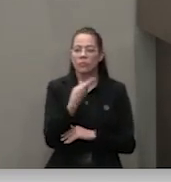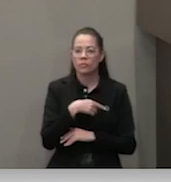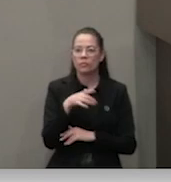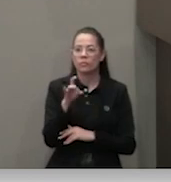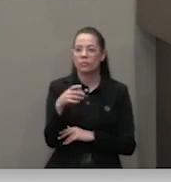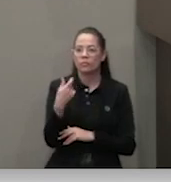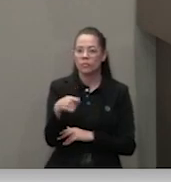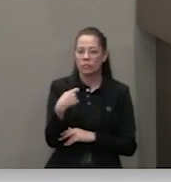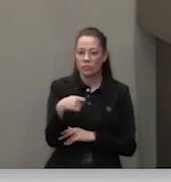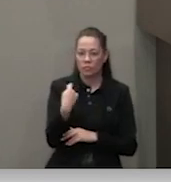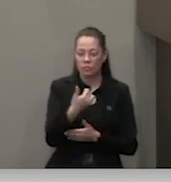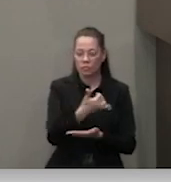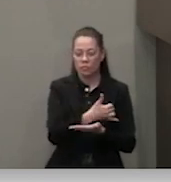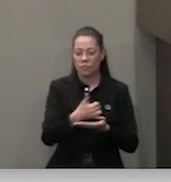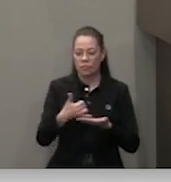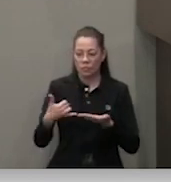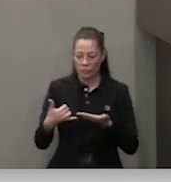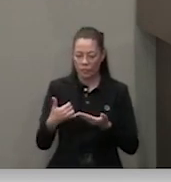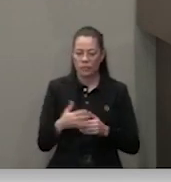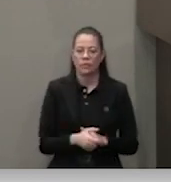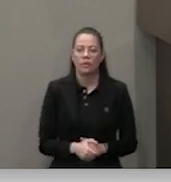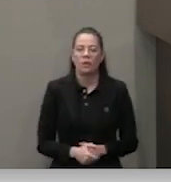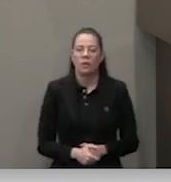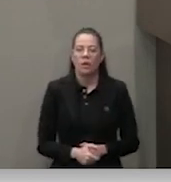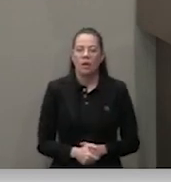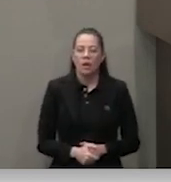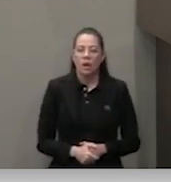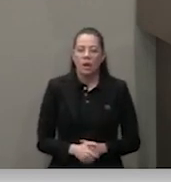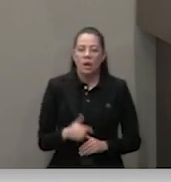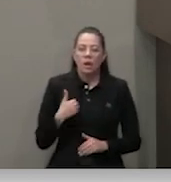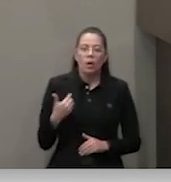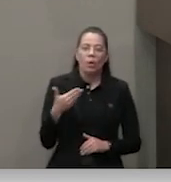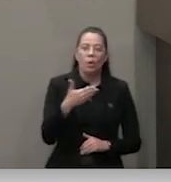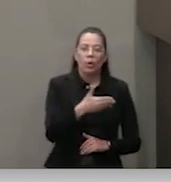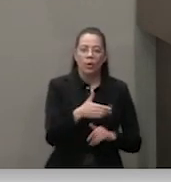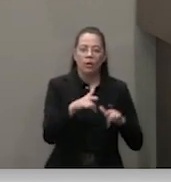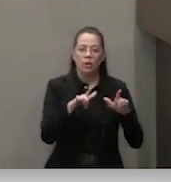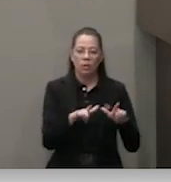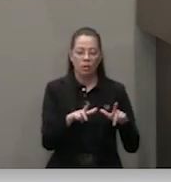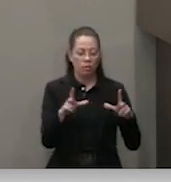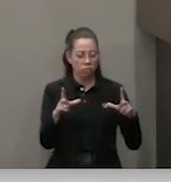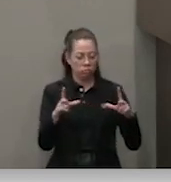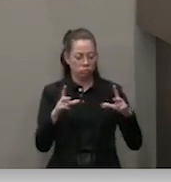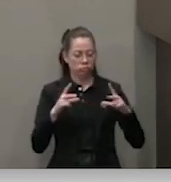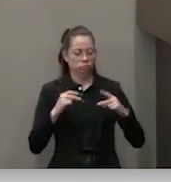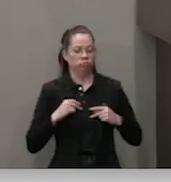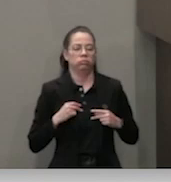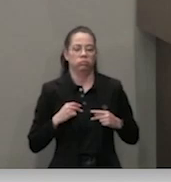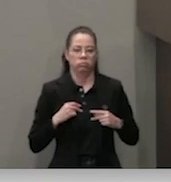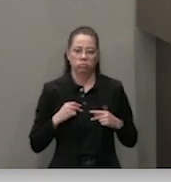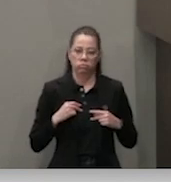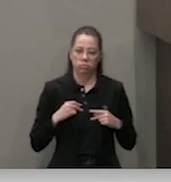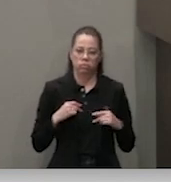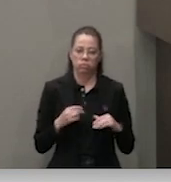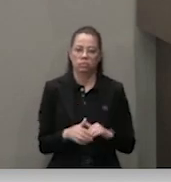precisamos de estrada e fui até lá meu Deus do céu É